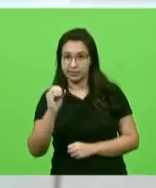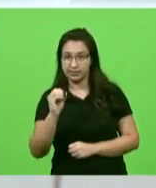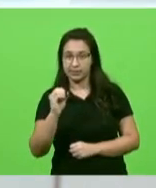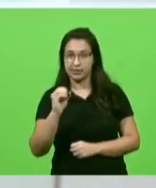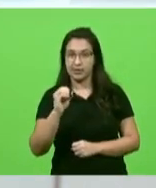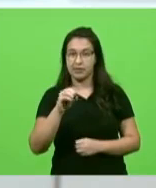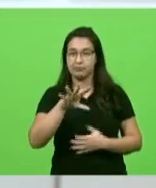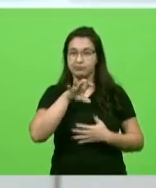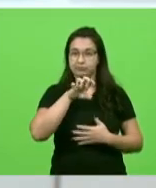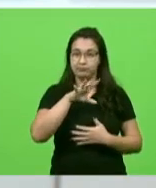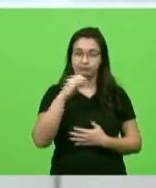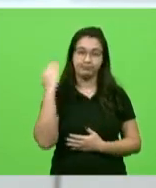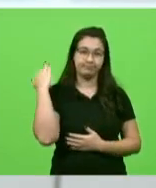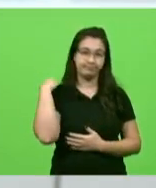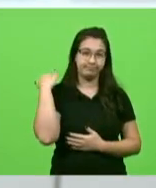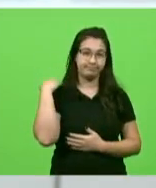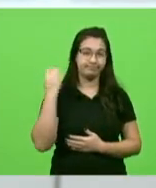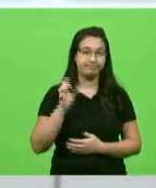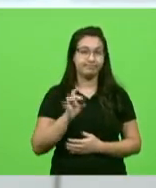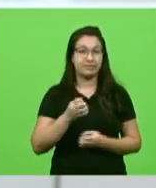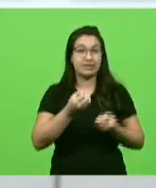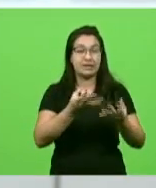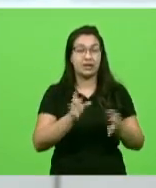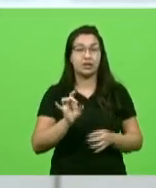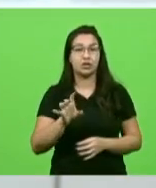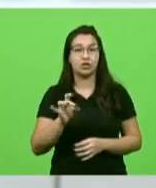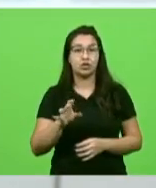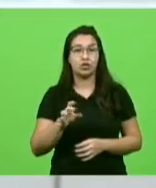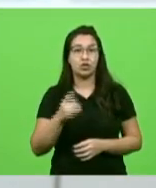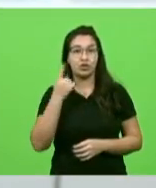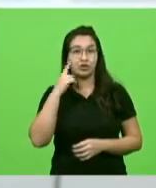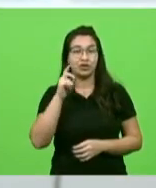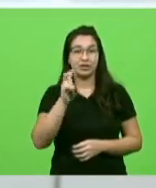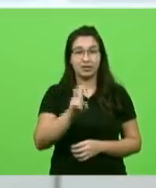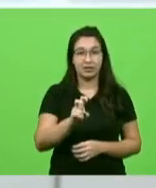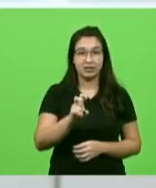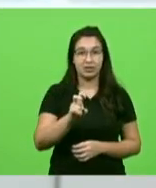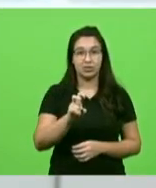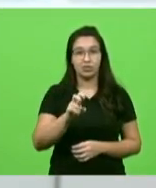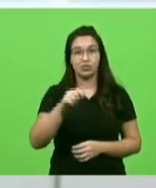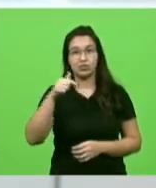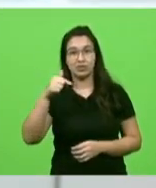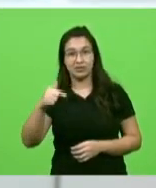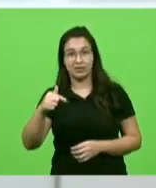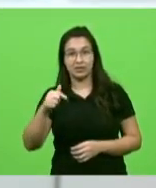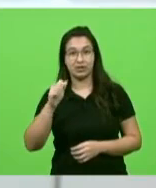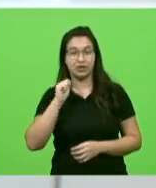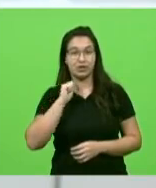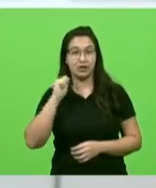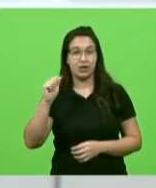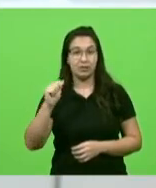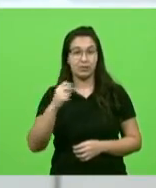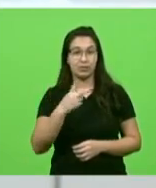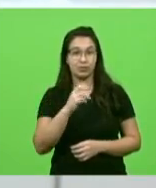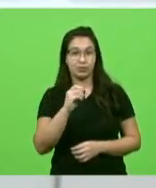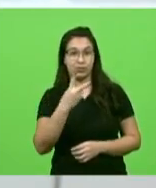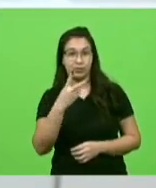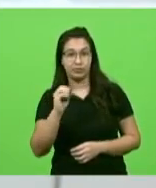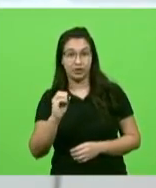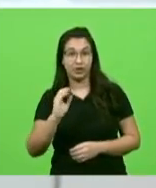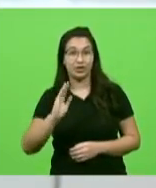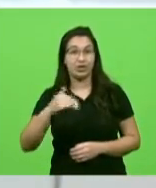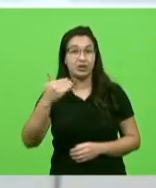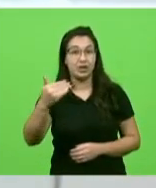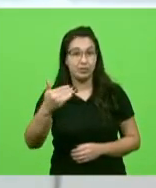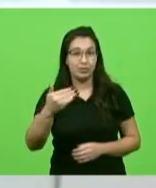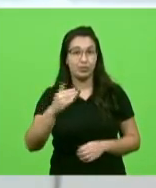somente ocorreria entre os cinco e sete de abril de 2020 enquanto as é bem seriam